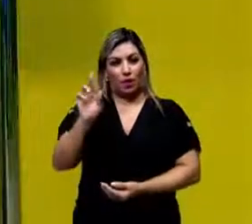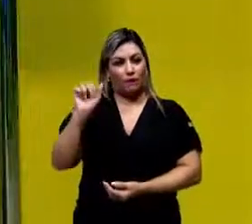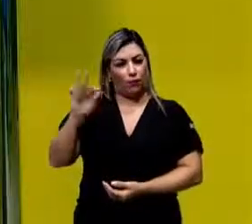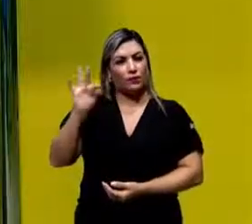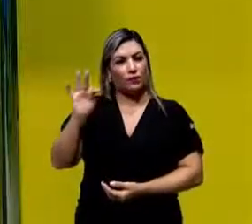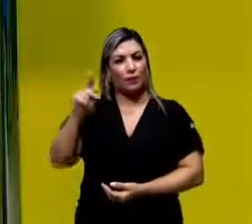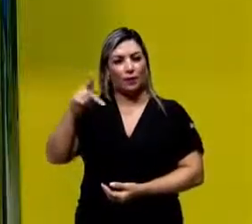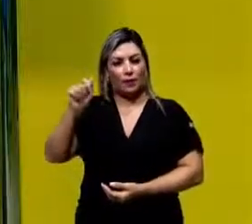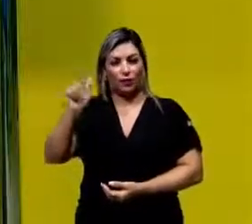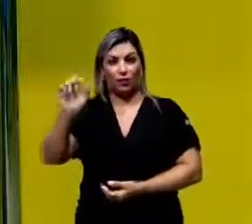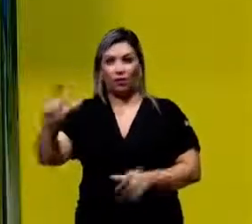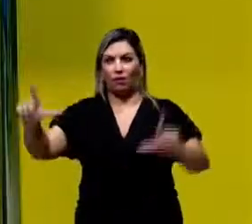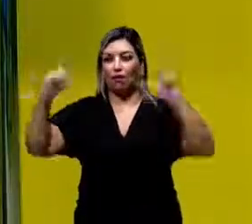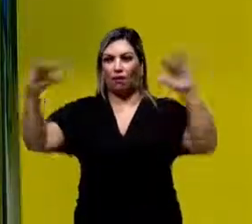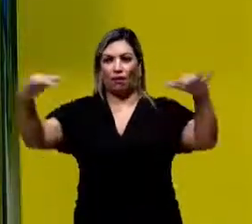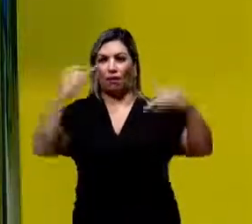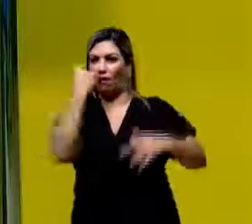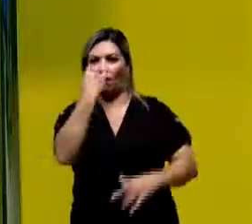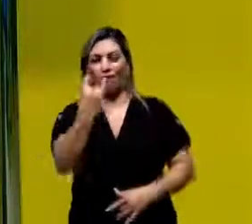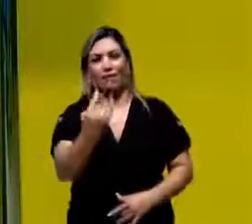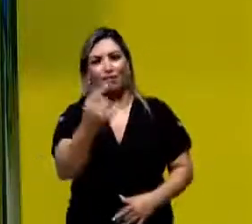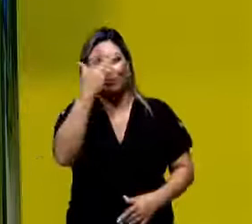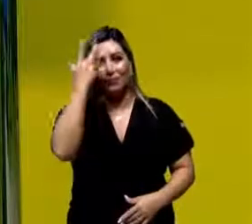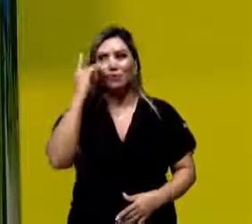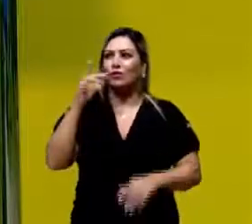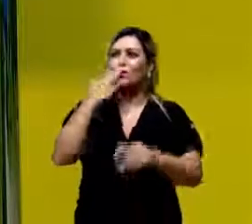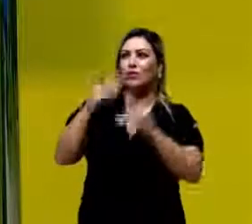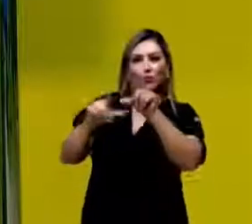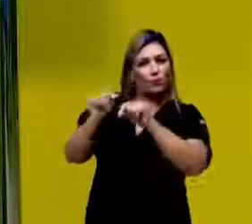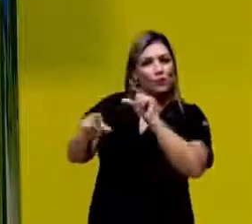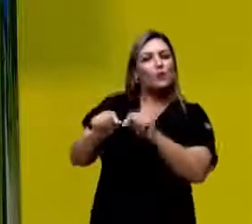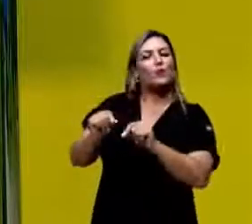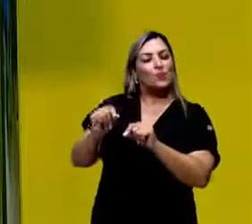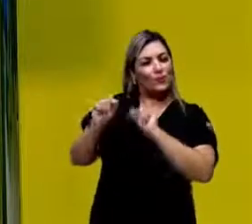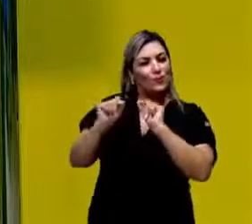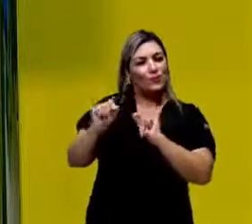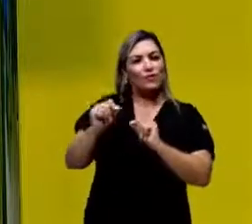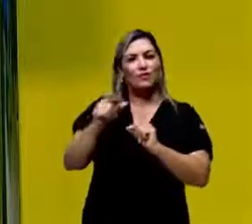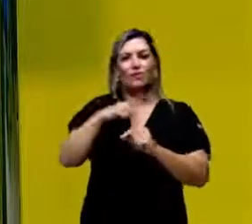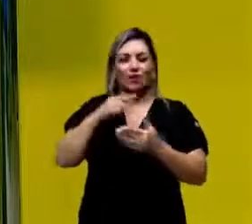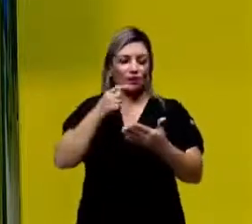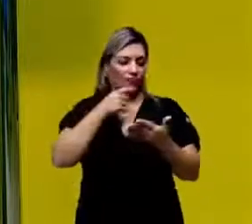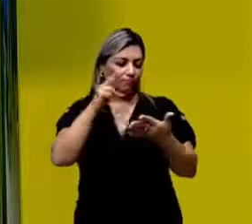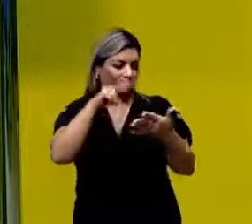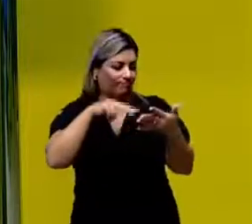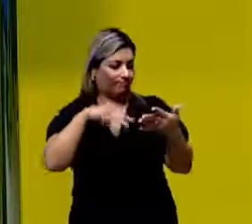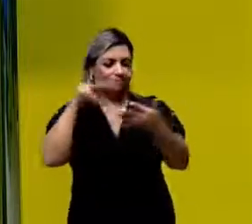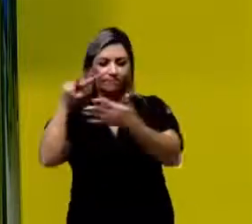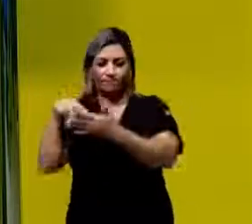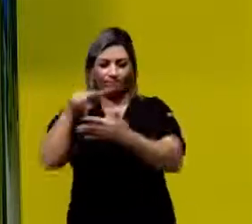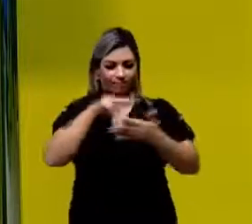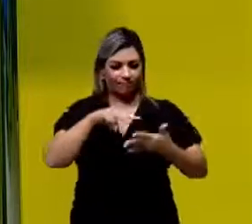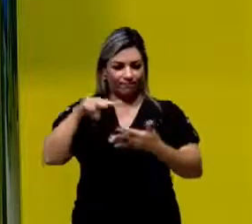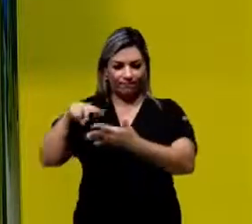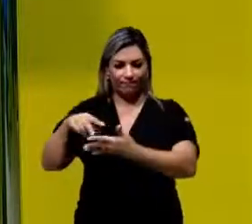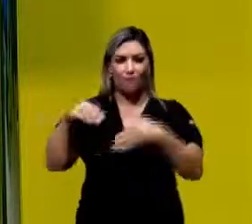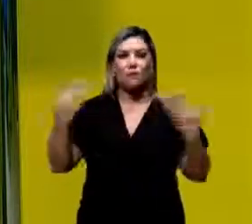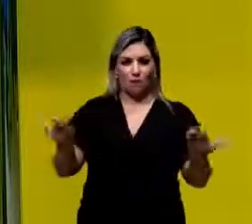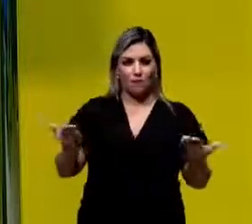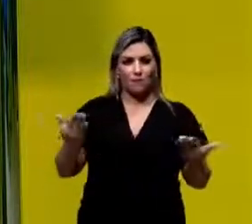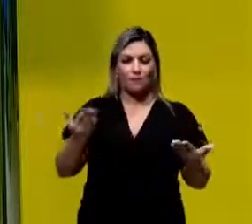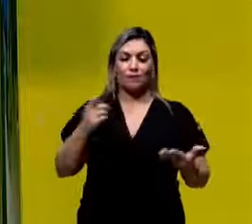Fran é super chamativa para que as pessoas Já escolheram ali é por qual notícia ela vai começar que ela vai ser